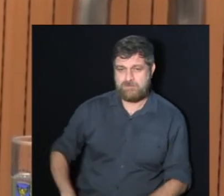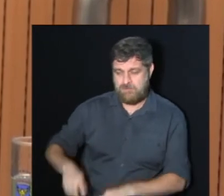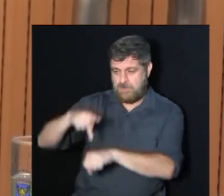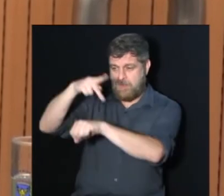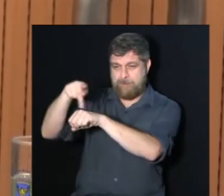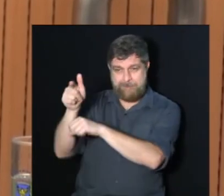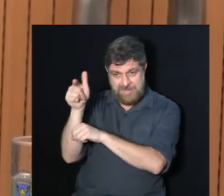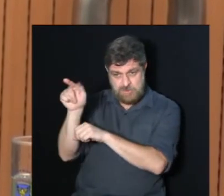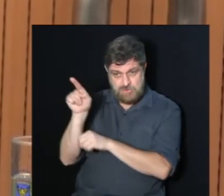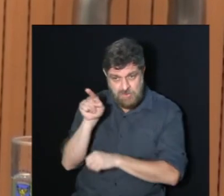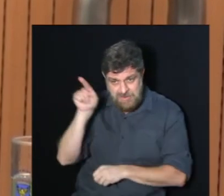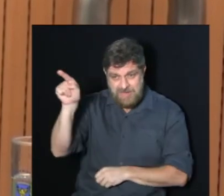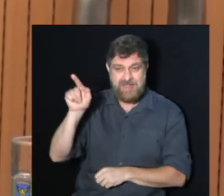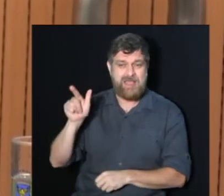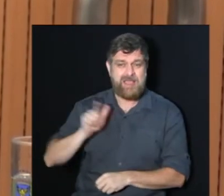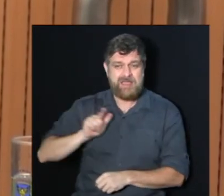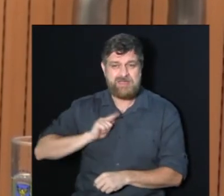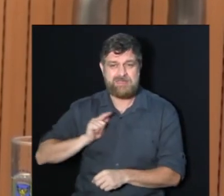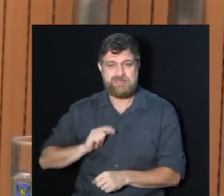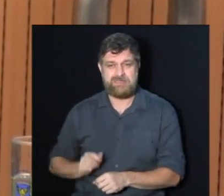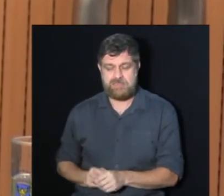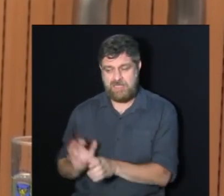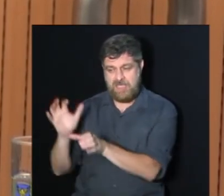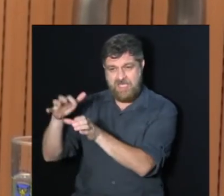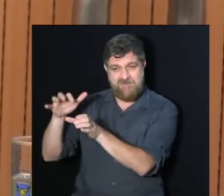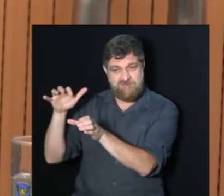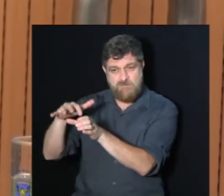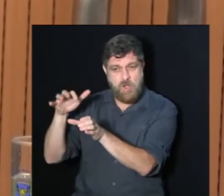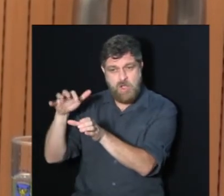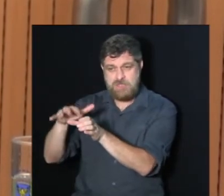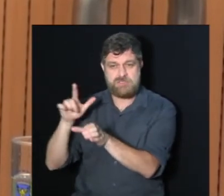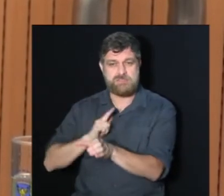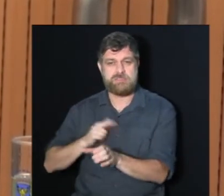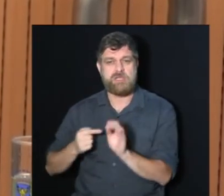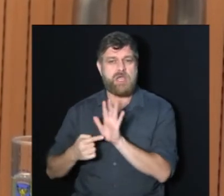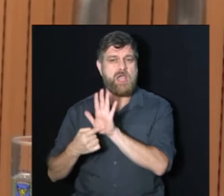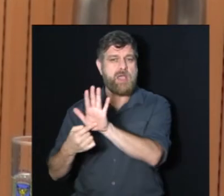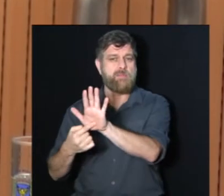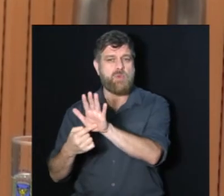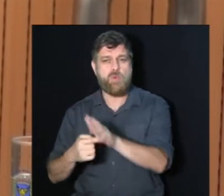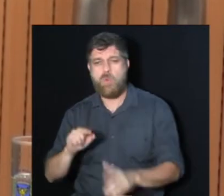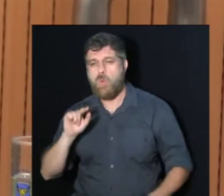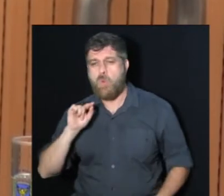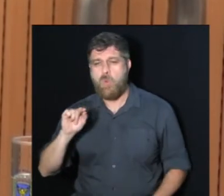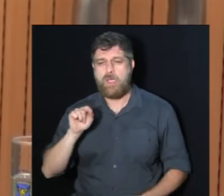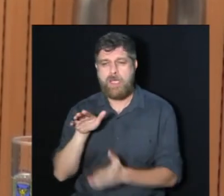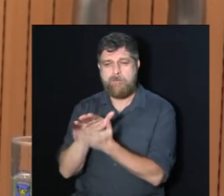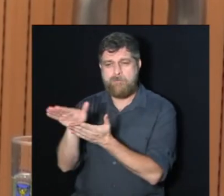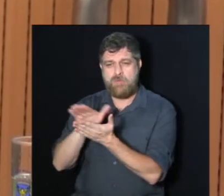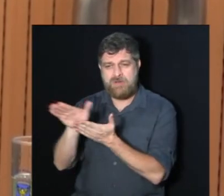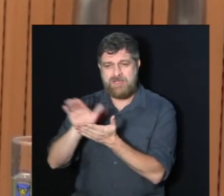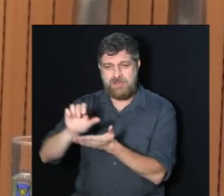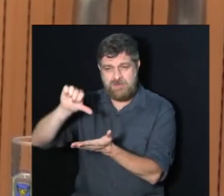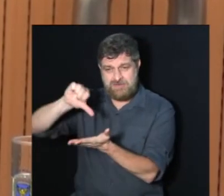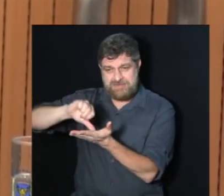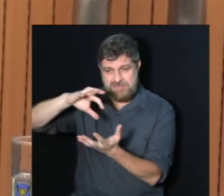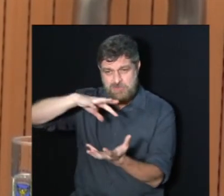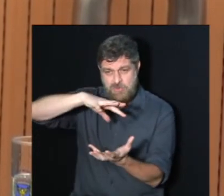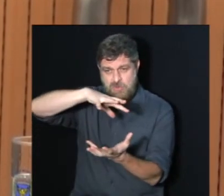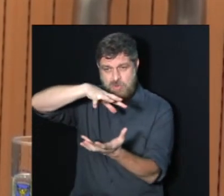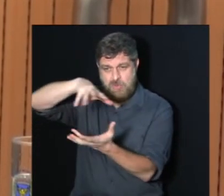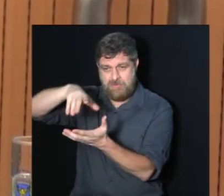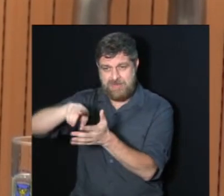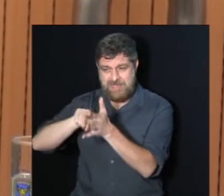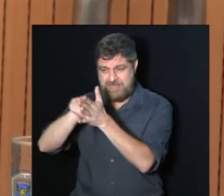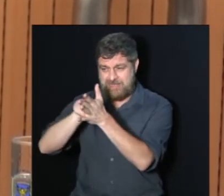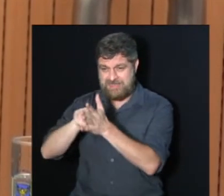existem outras diversas fontes. Destaco o que é publicado pelo Centro Global de Excelência em Estatísticas